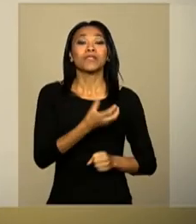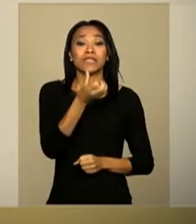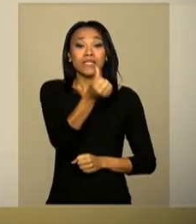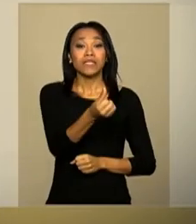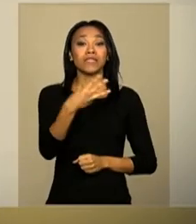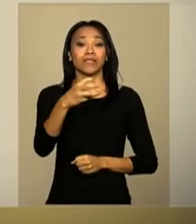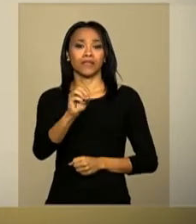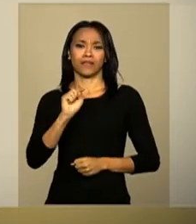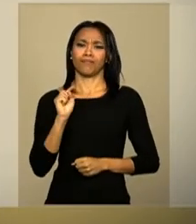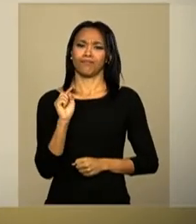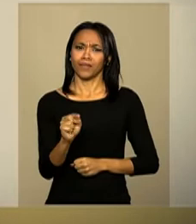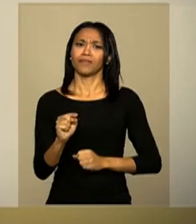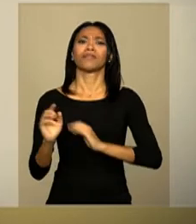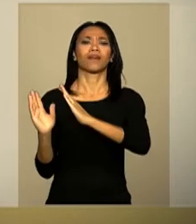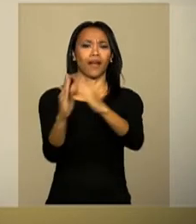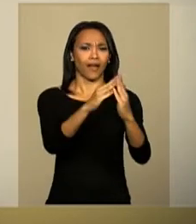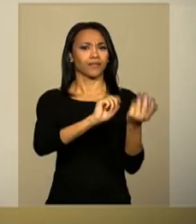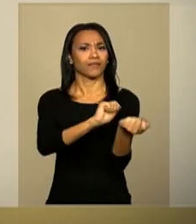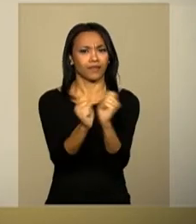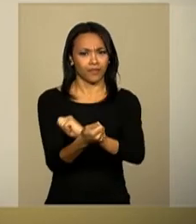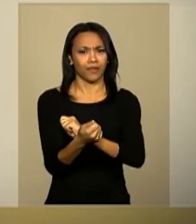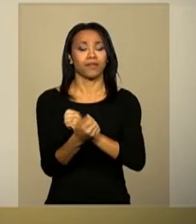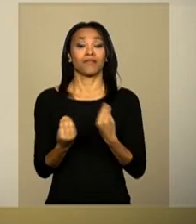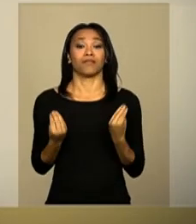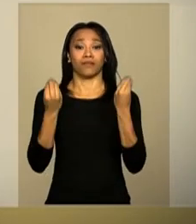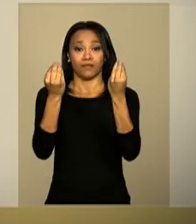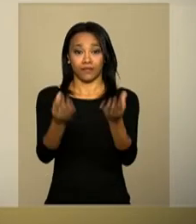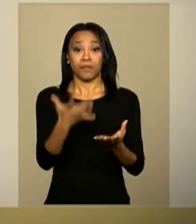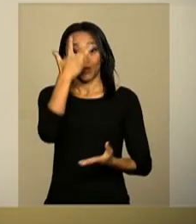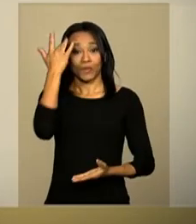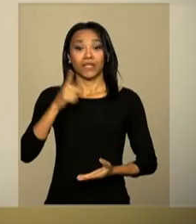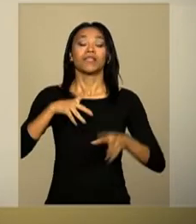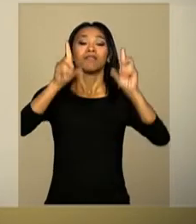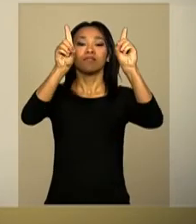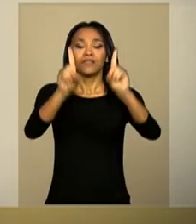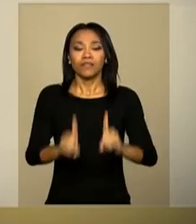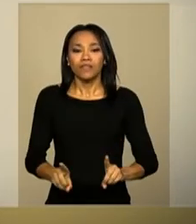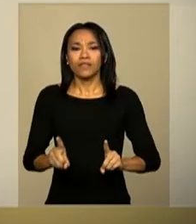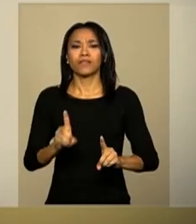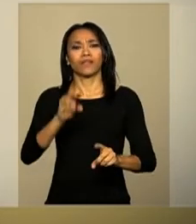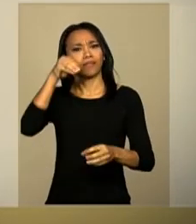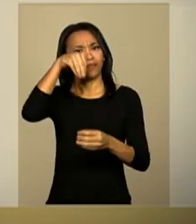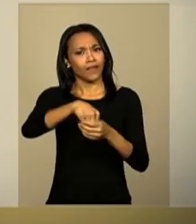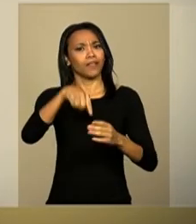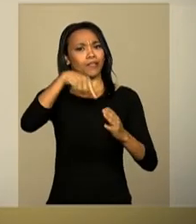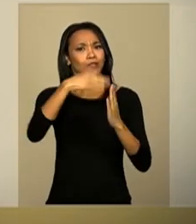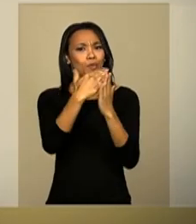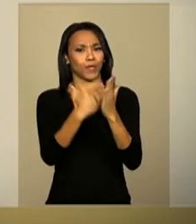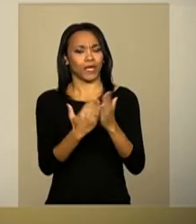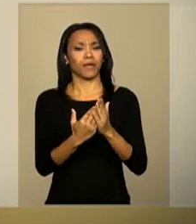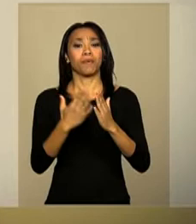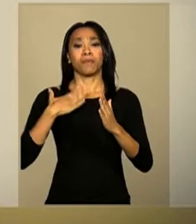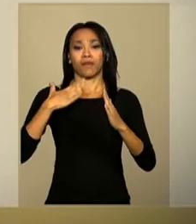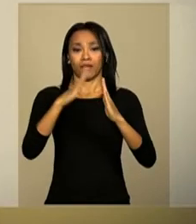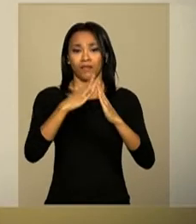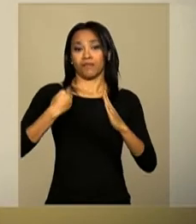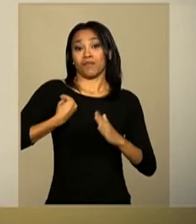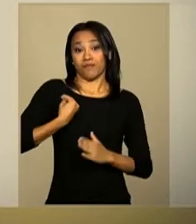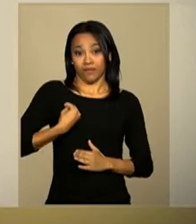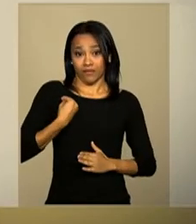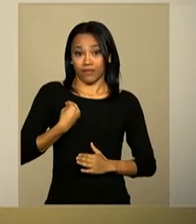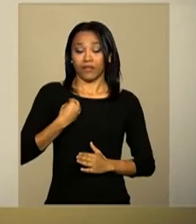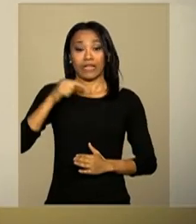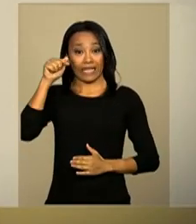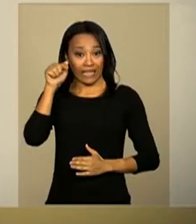630 mil casas adaptáveis para as pessoas com defi de dentro do programa Minha Casa Minha Vida